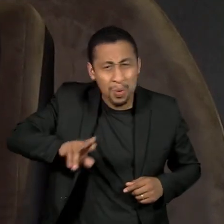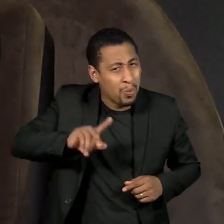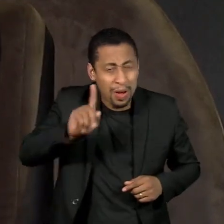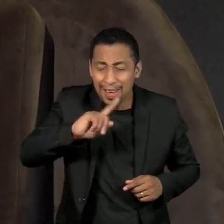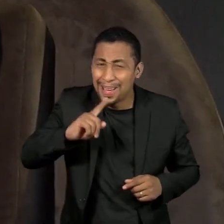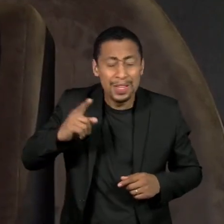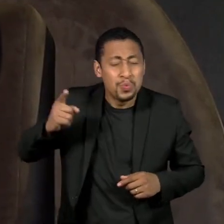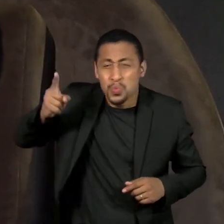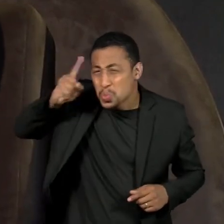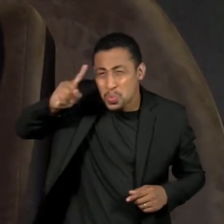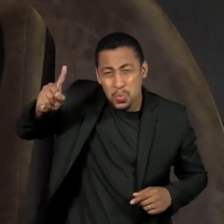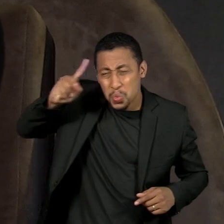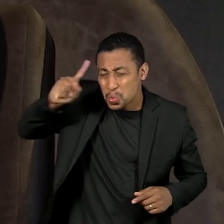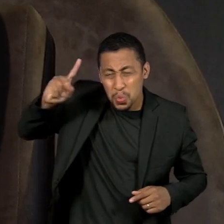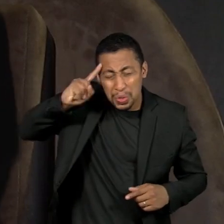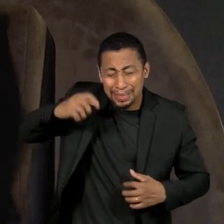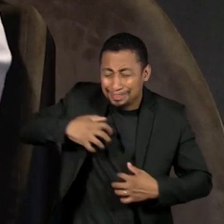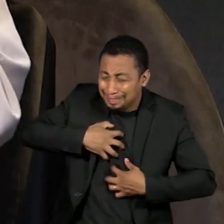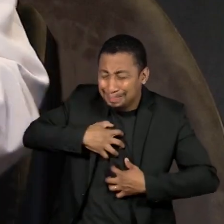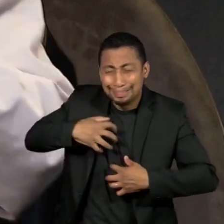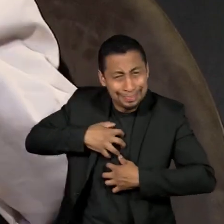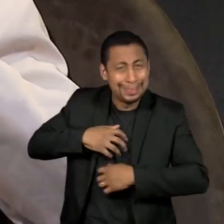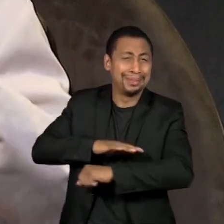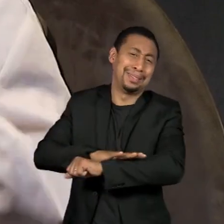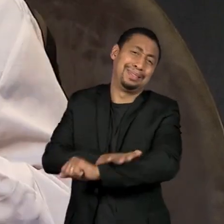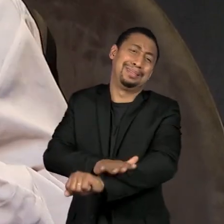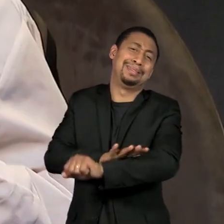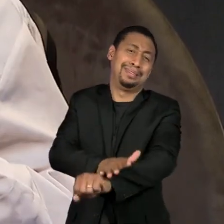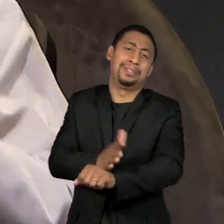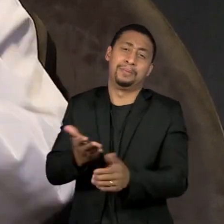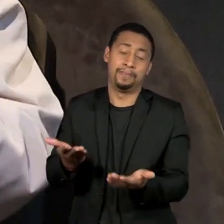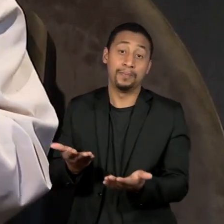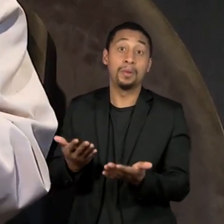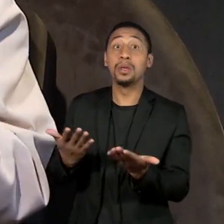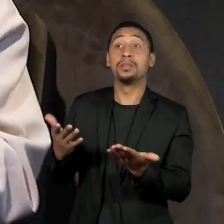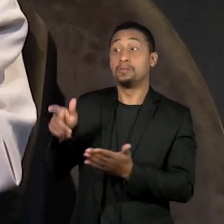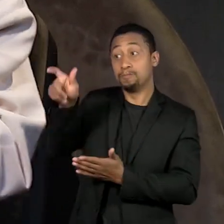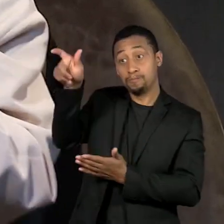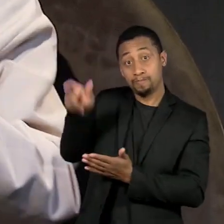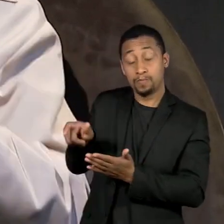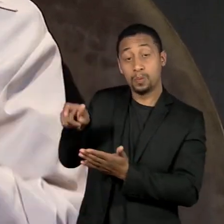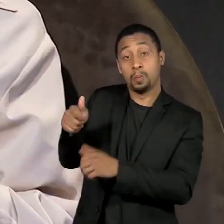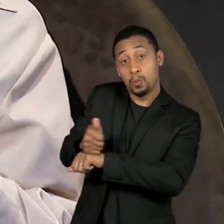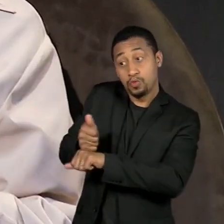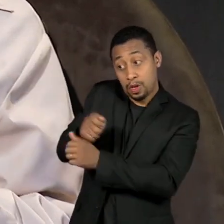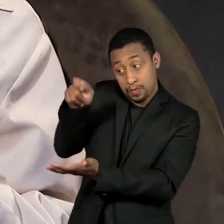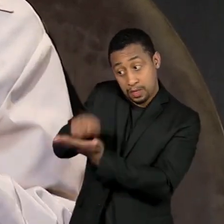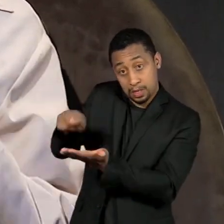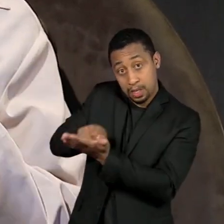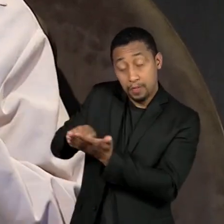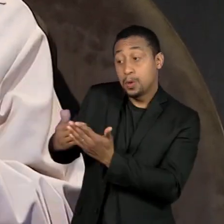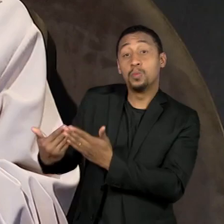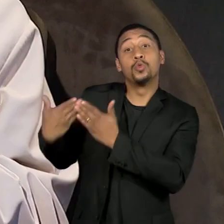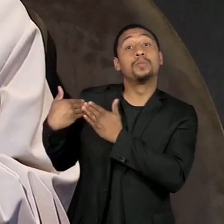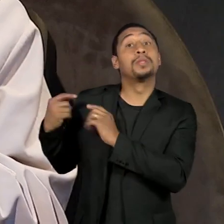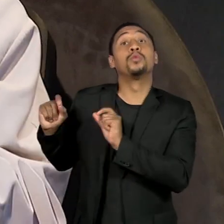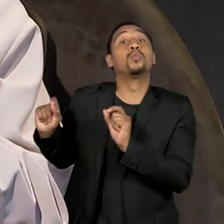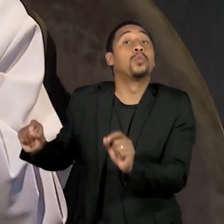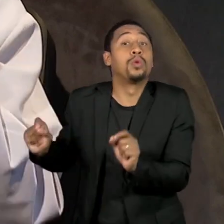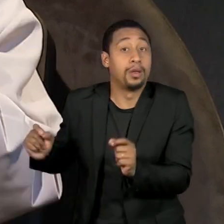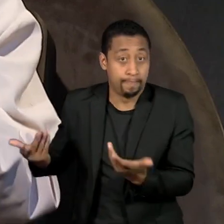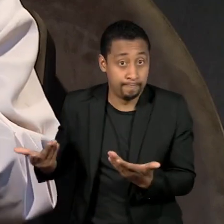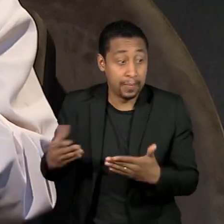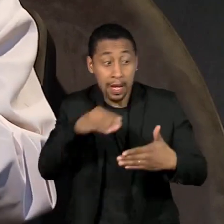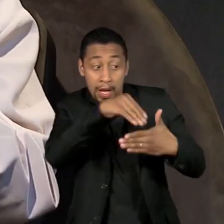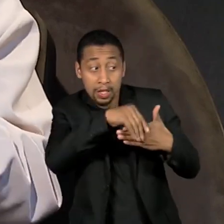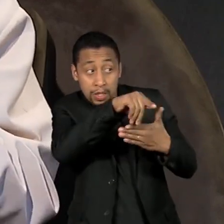dessa área, da área da literatura, qual é a postura dele com relação aos nossos textos? É essa, eu